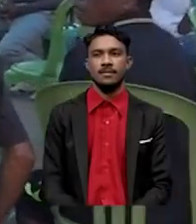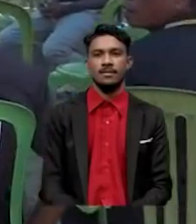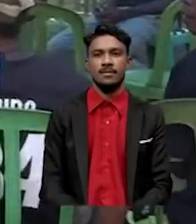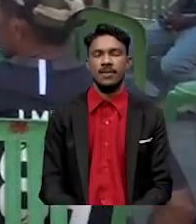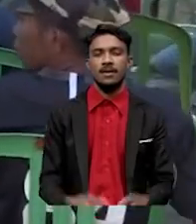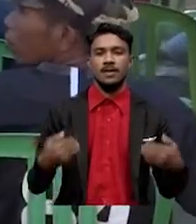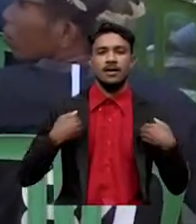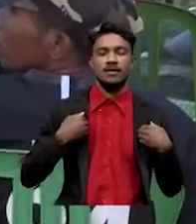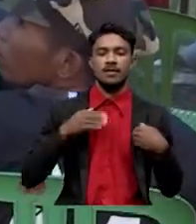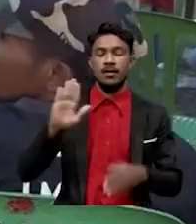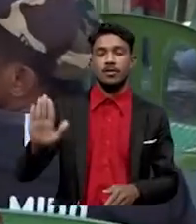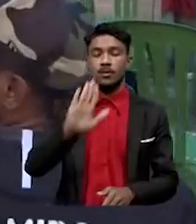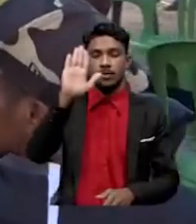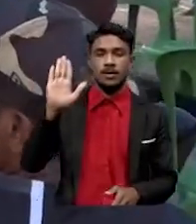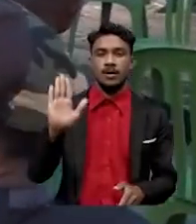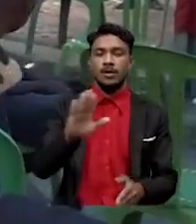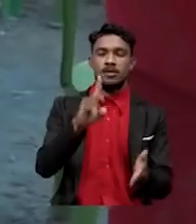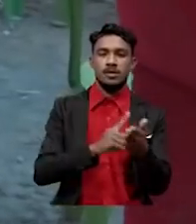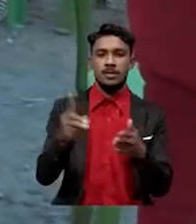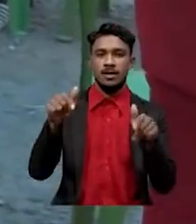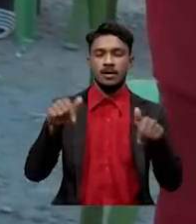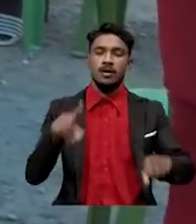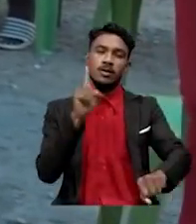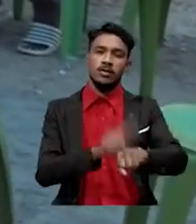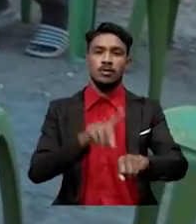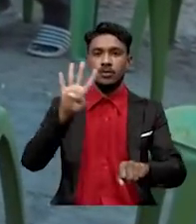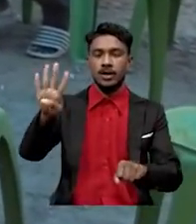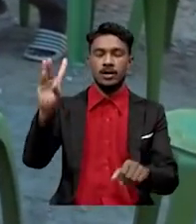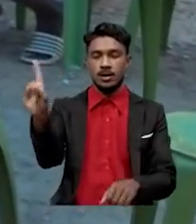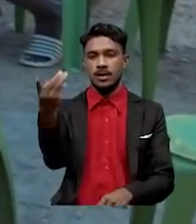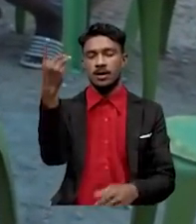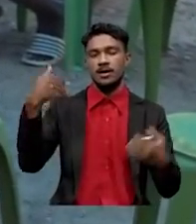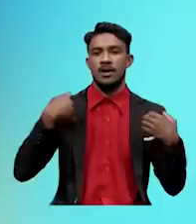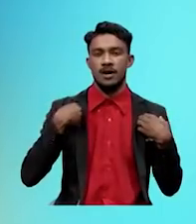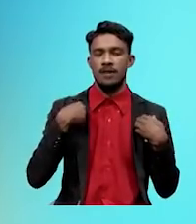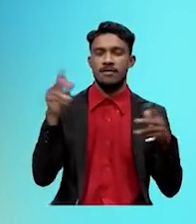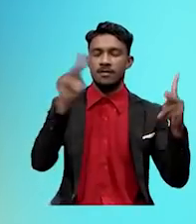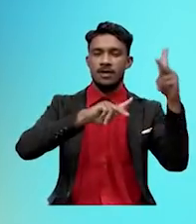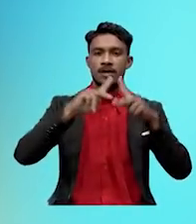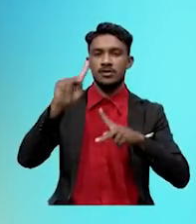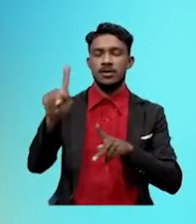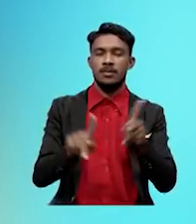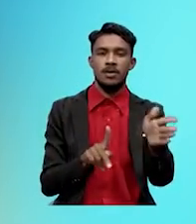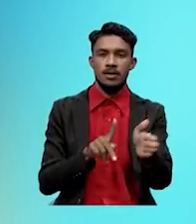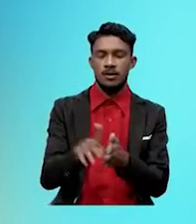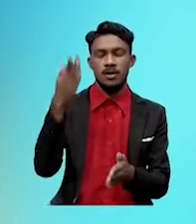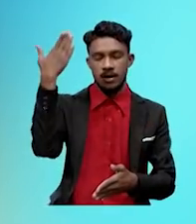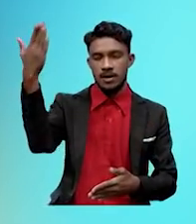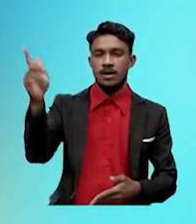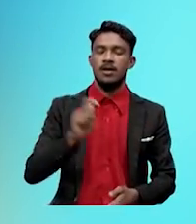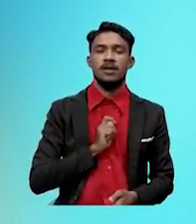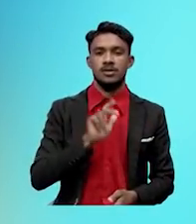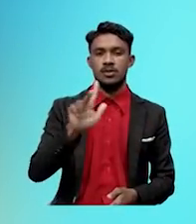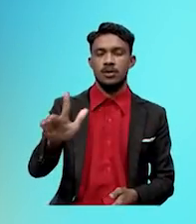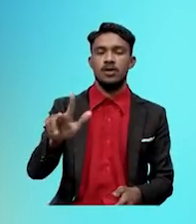Ia domingo semana ini maju menus tuku hat madrugada oras Timor Leste akontese kaju emsidu ia area Maslidon Tasitolu